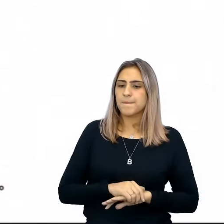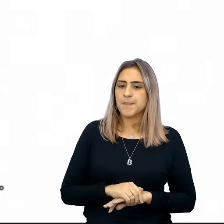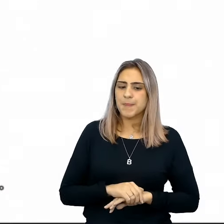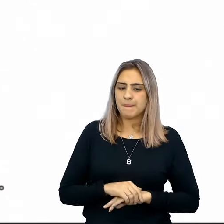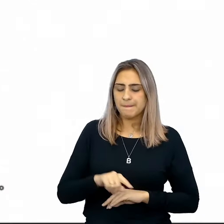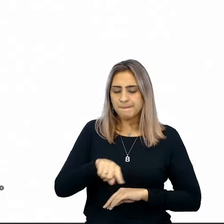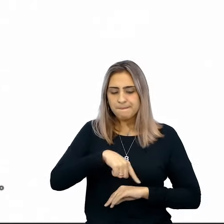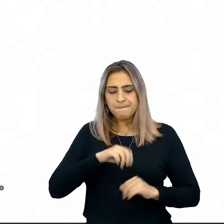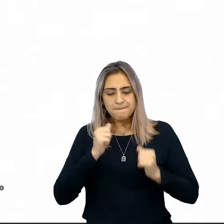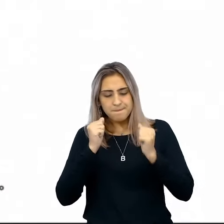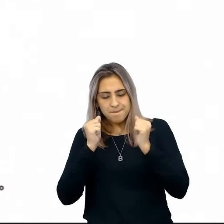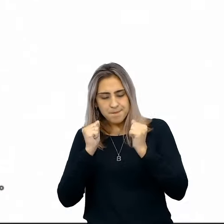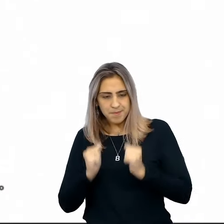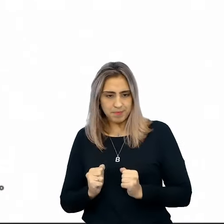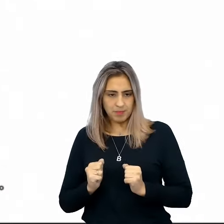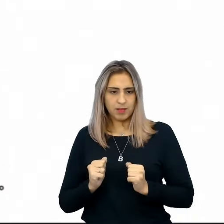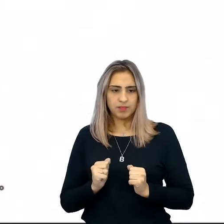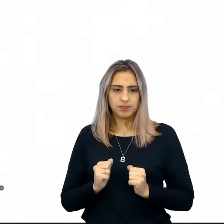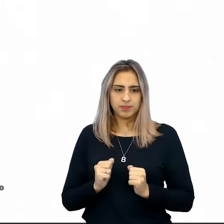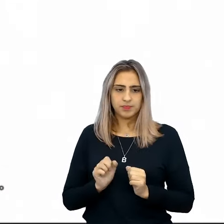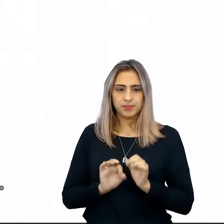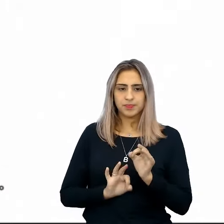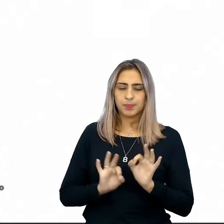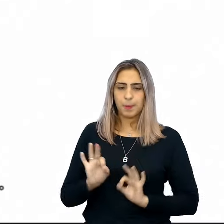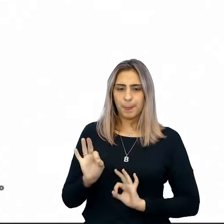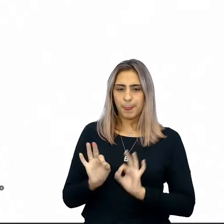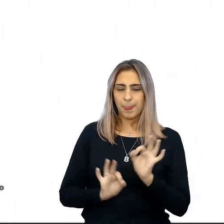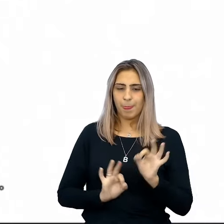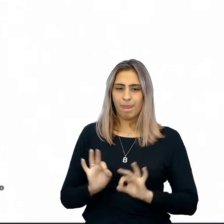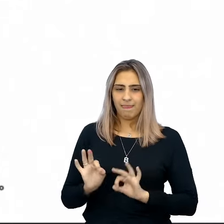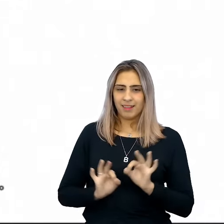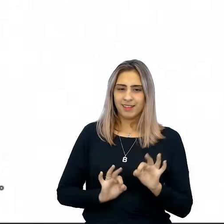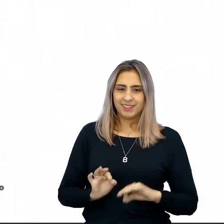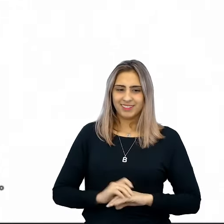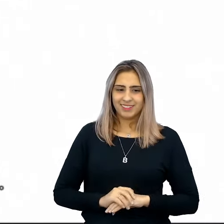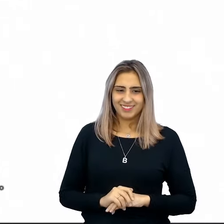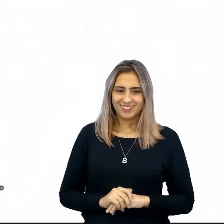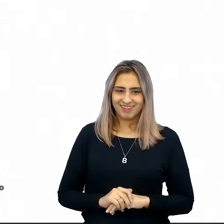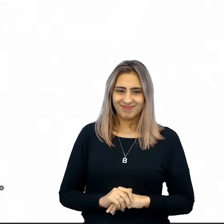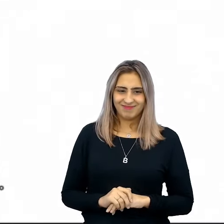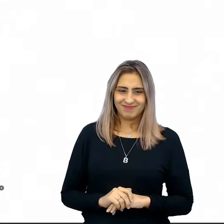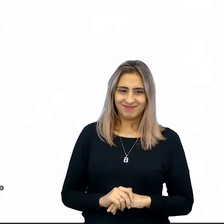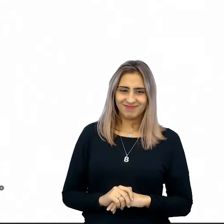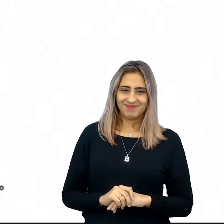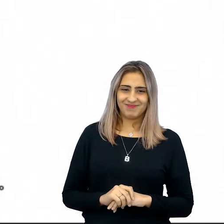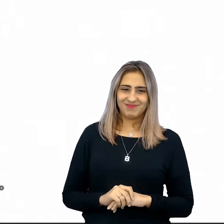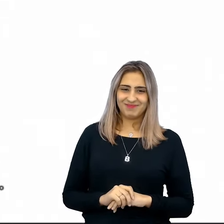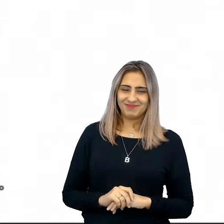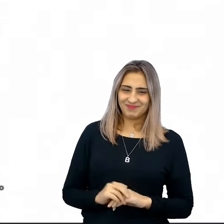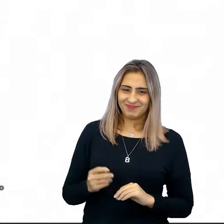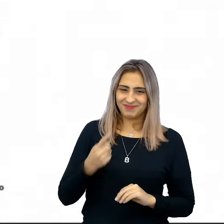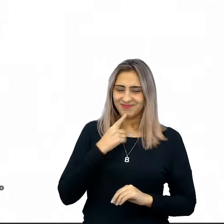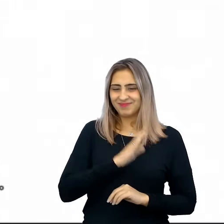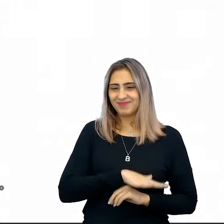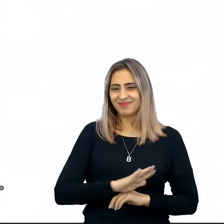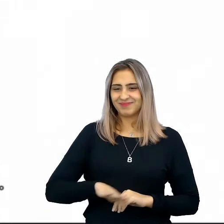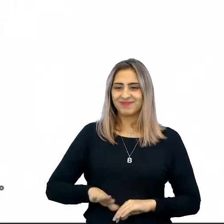você pode fazer para organizar essa semana de estudos intensivos com as